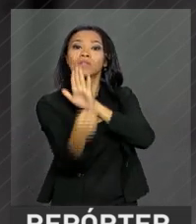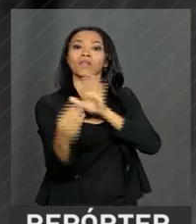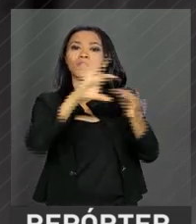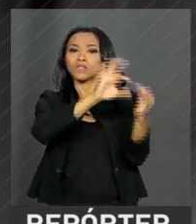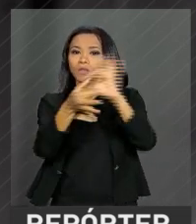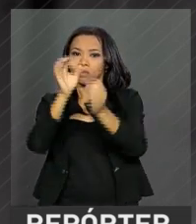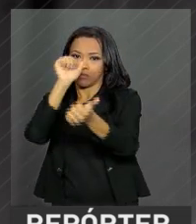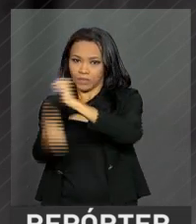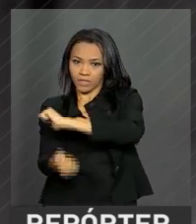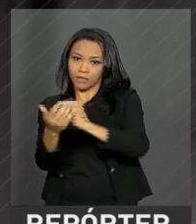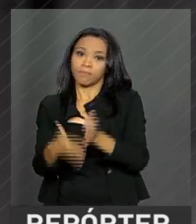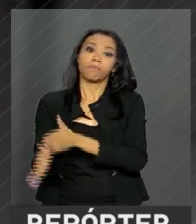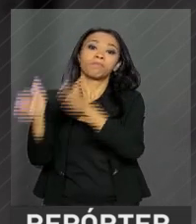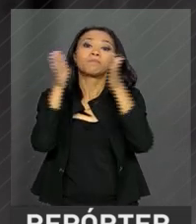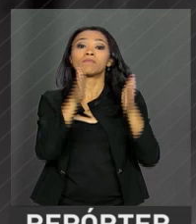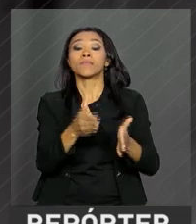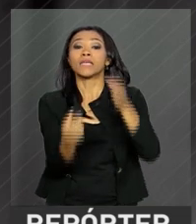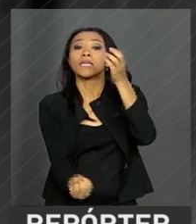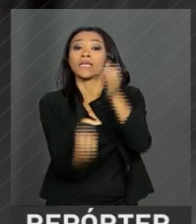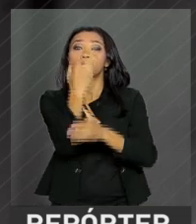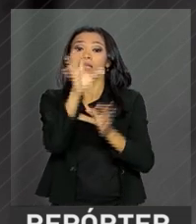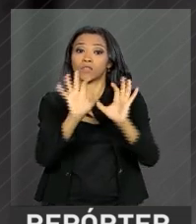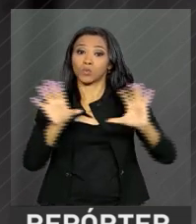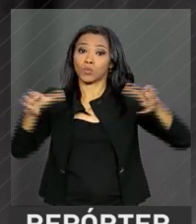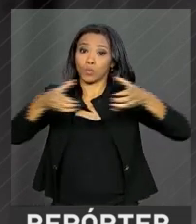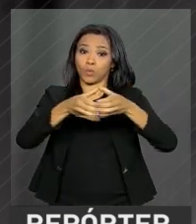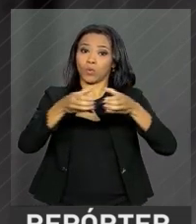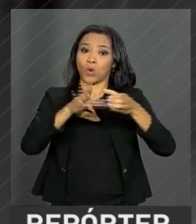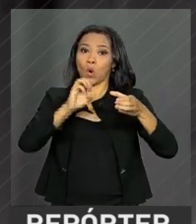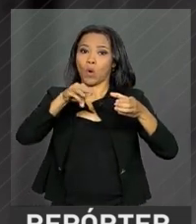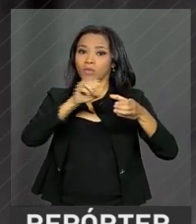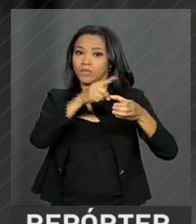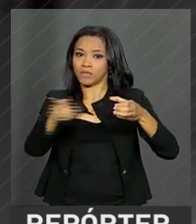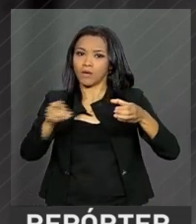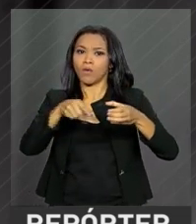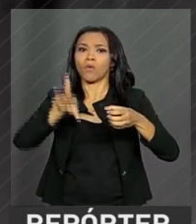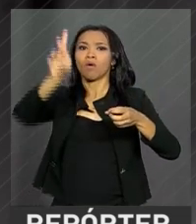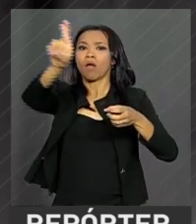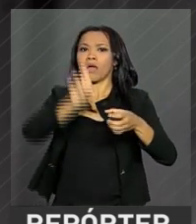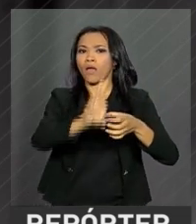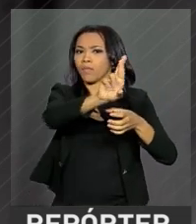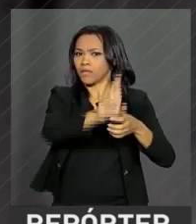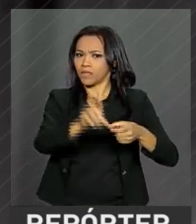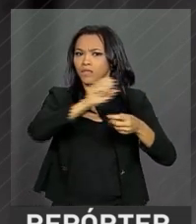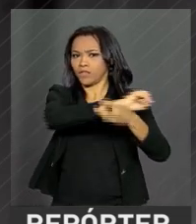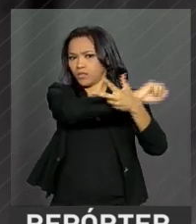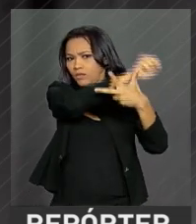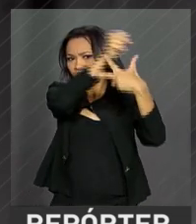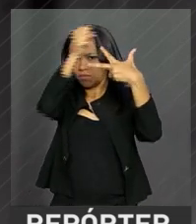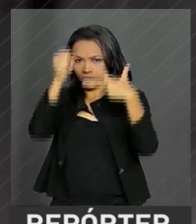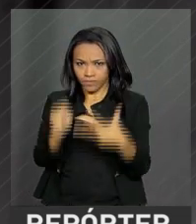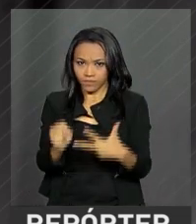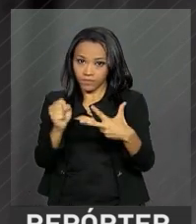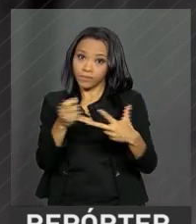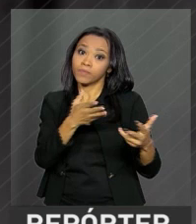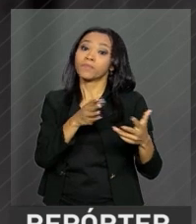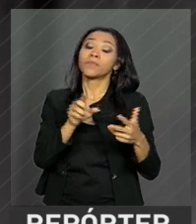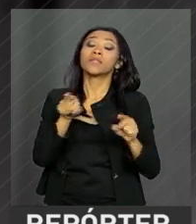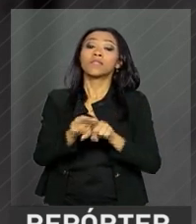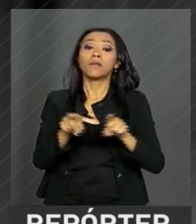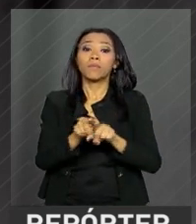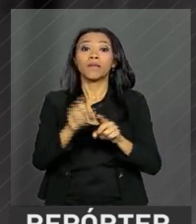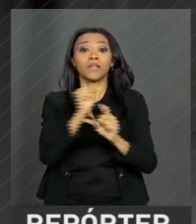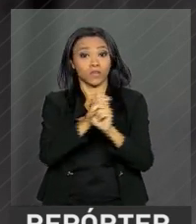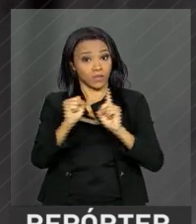passado. Criação de uma comissão para a reforma do sistema prisional com representantes do Executivo, Legislativo e Judiciário, além